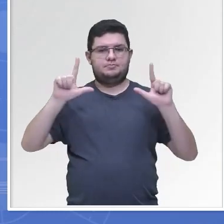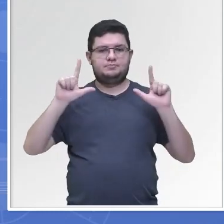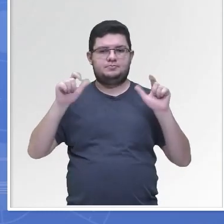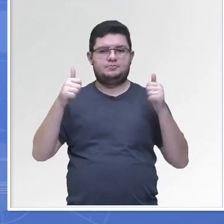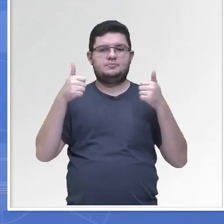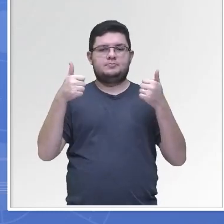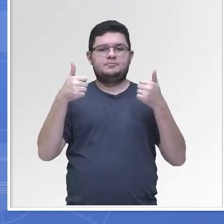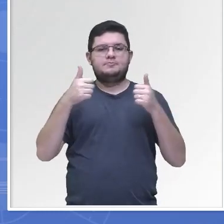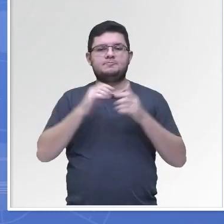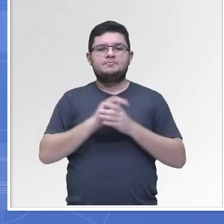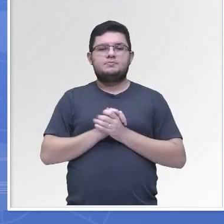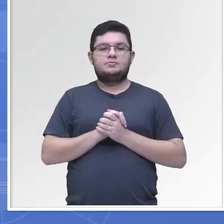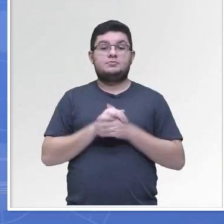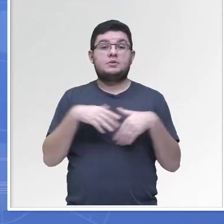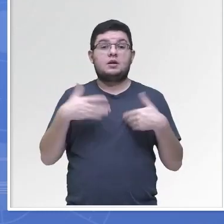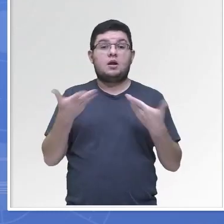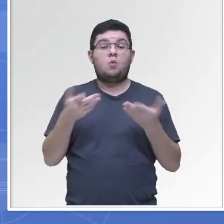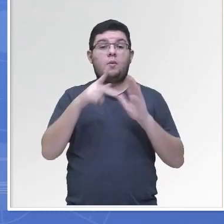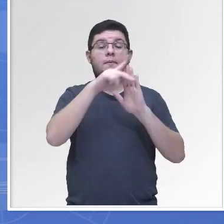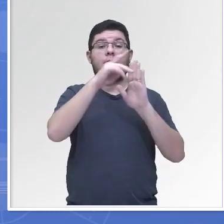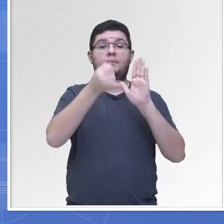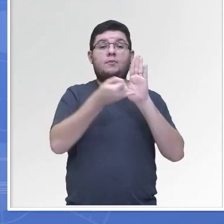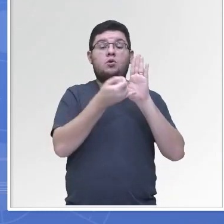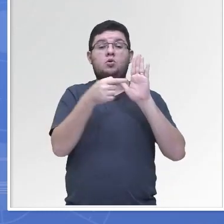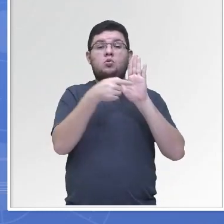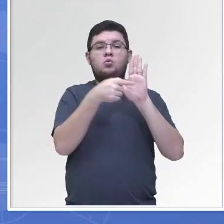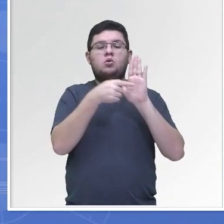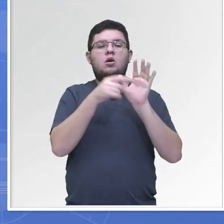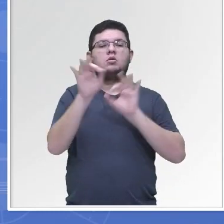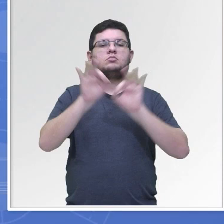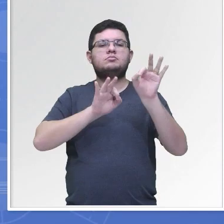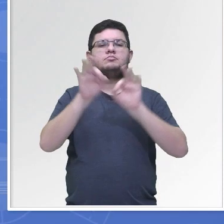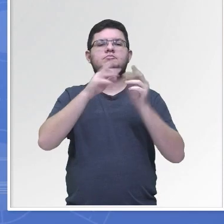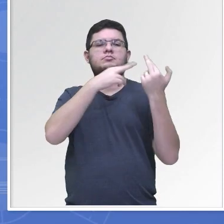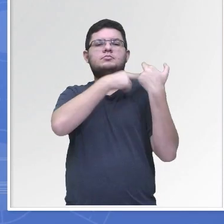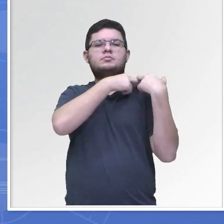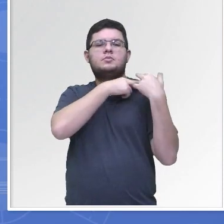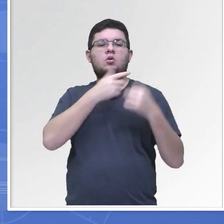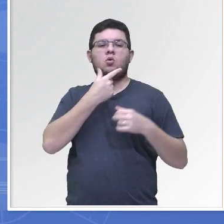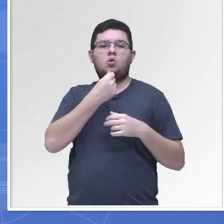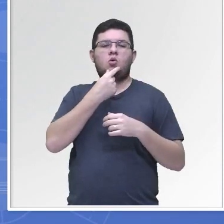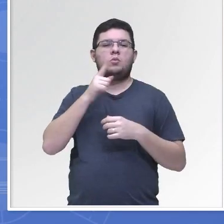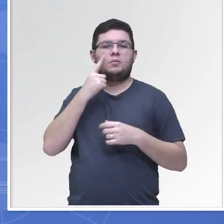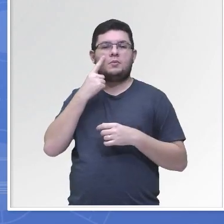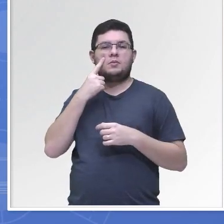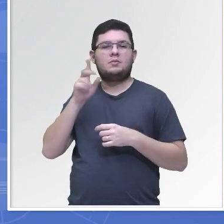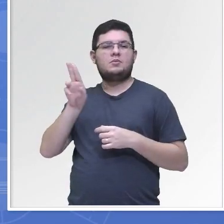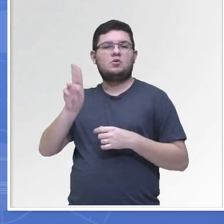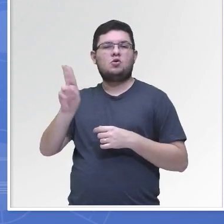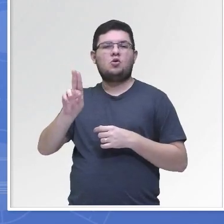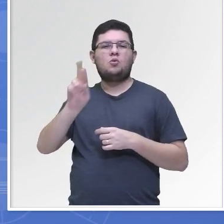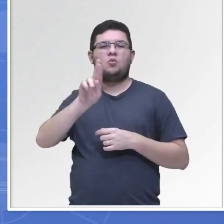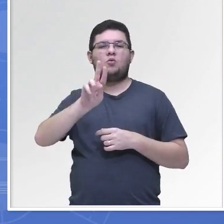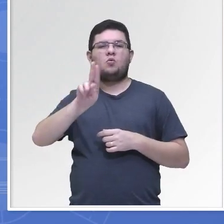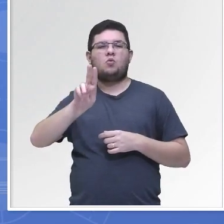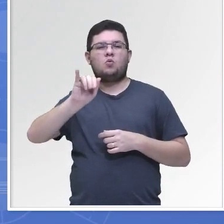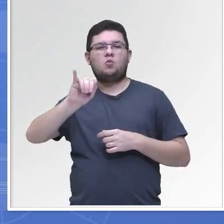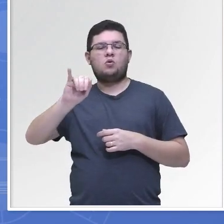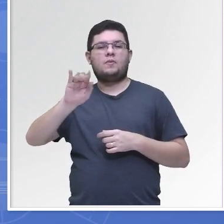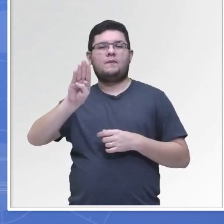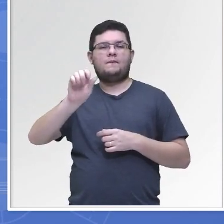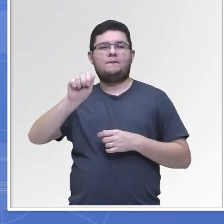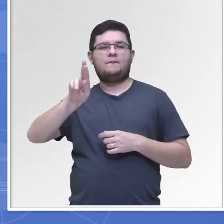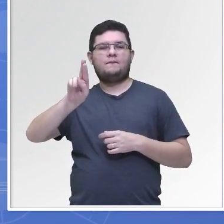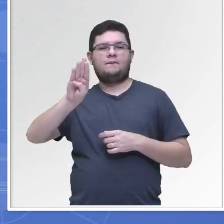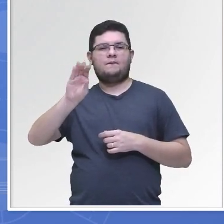mesmo. A partir de um projeto elaborado por Rui Barbosa, que vocês conhecem da literatura também,